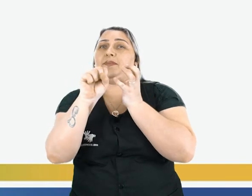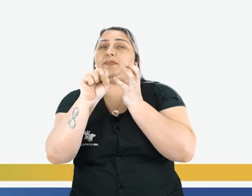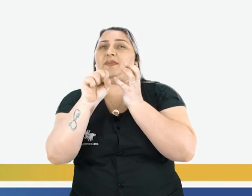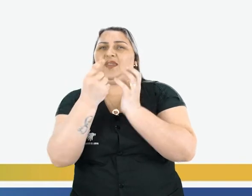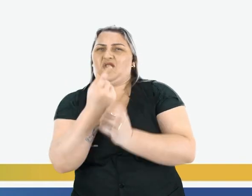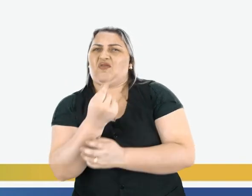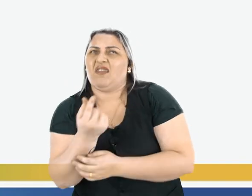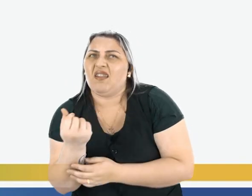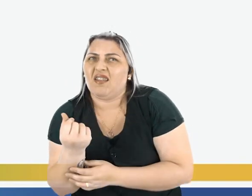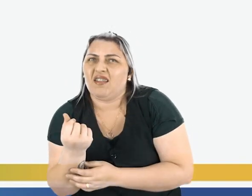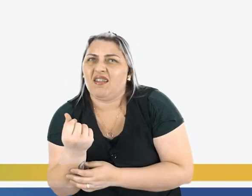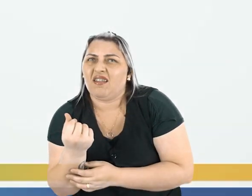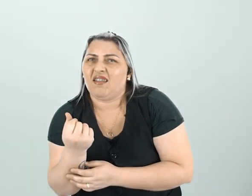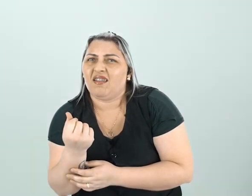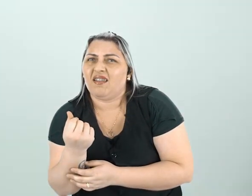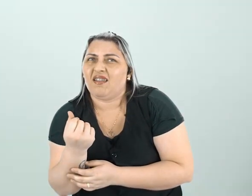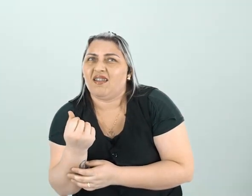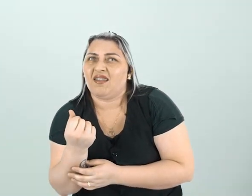Dinheiro?